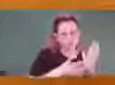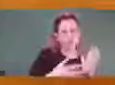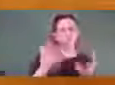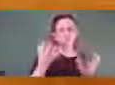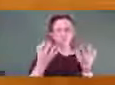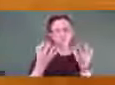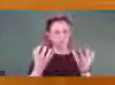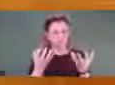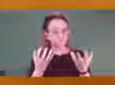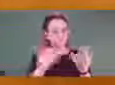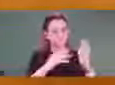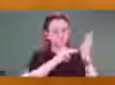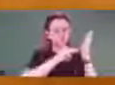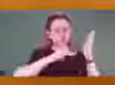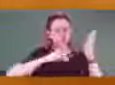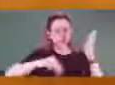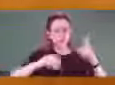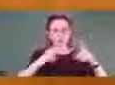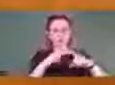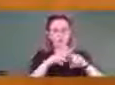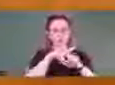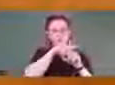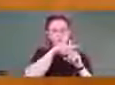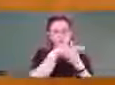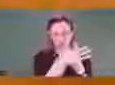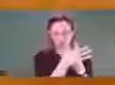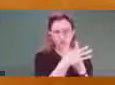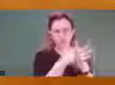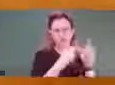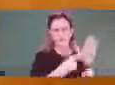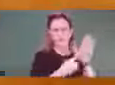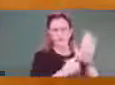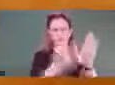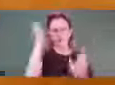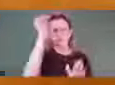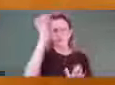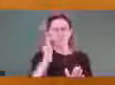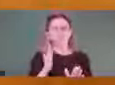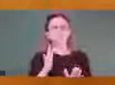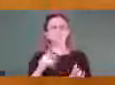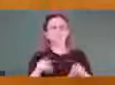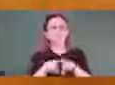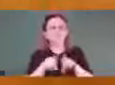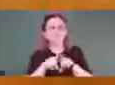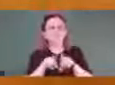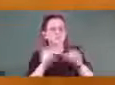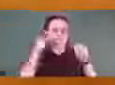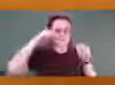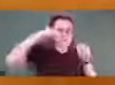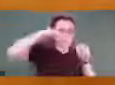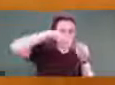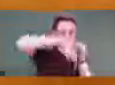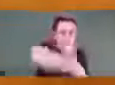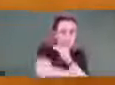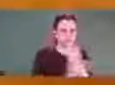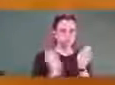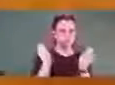um modelo de socialismo que apresentamos ao Brasil eu vou falar da necessidade de aprofundarmos a democracia brasileira